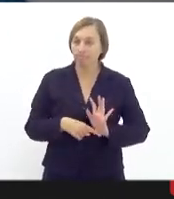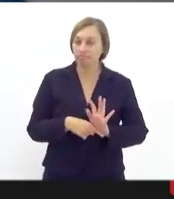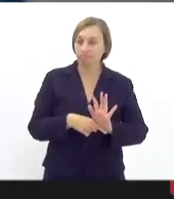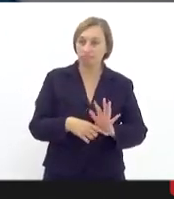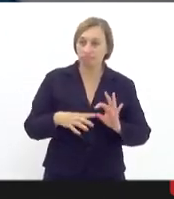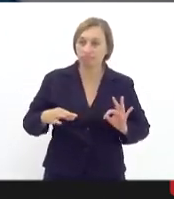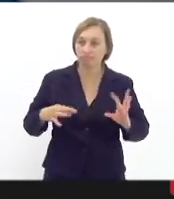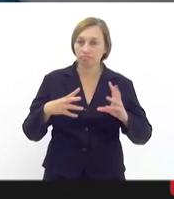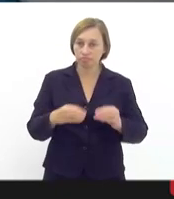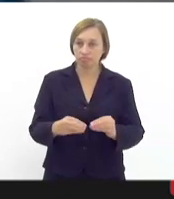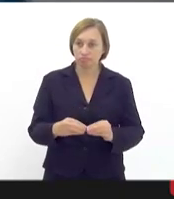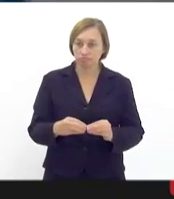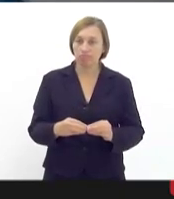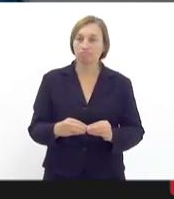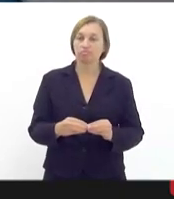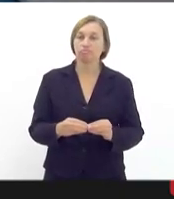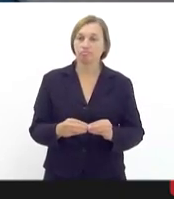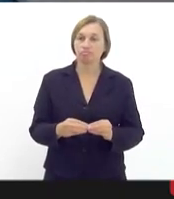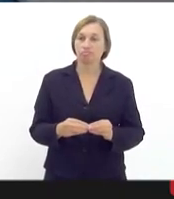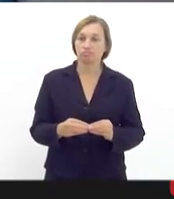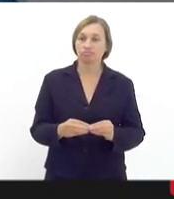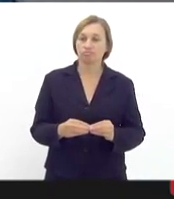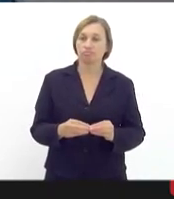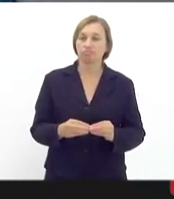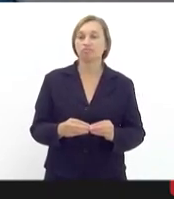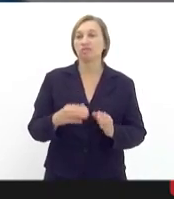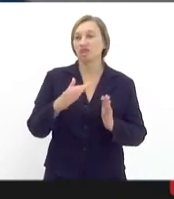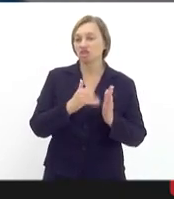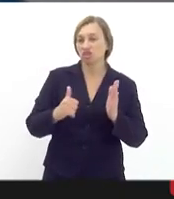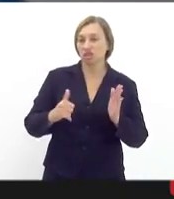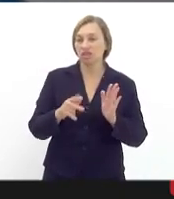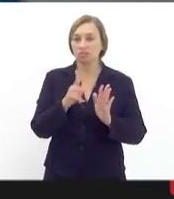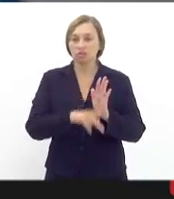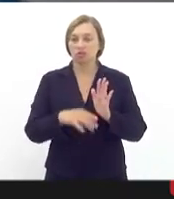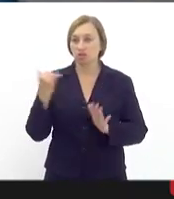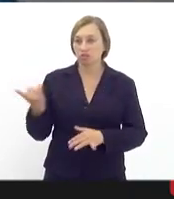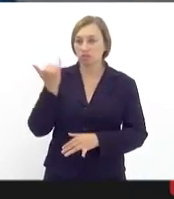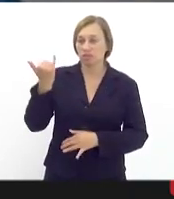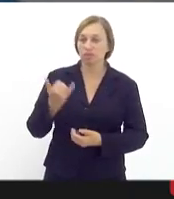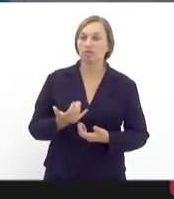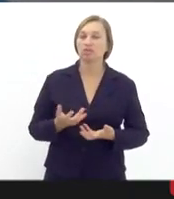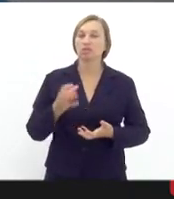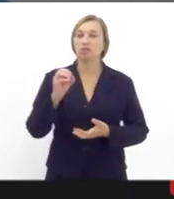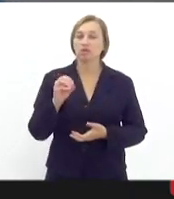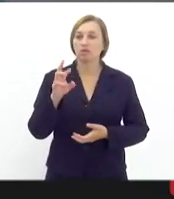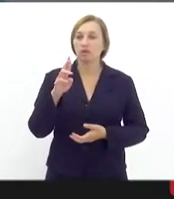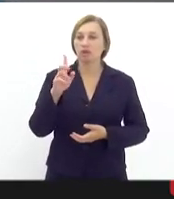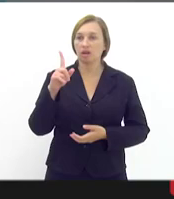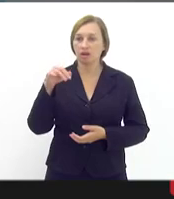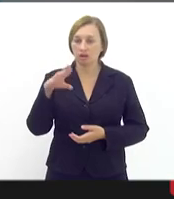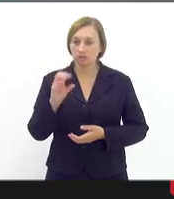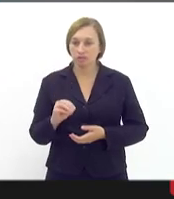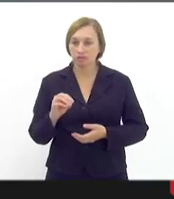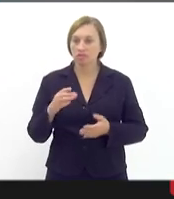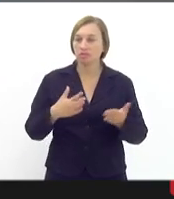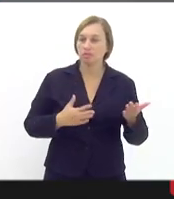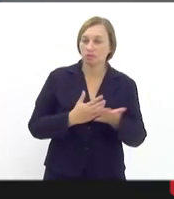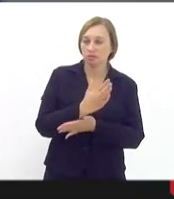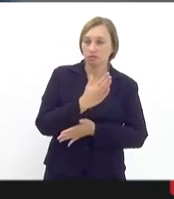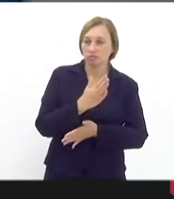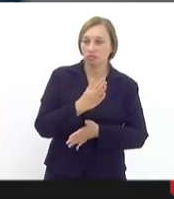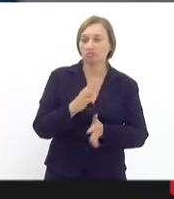que quer sufocar esse projeto tão importante. Orlando, nós temos muita esperança na aprovação desse